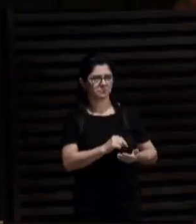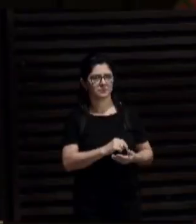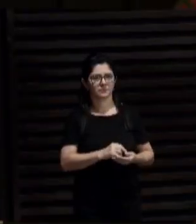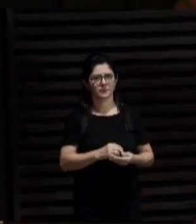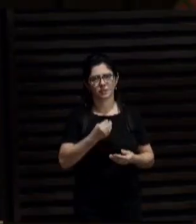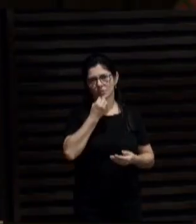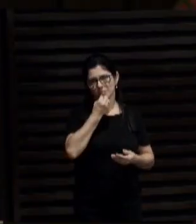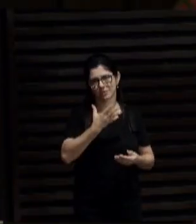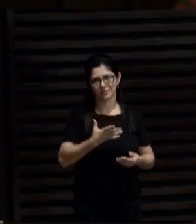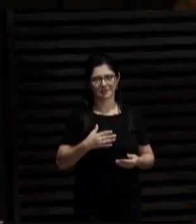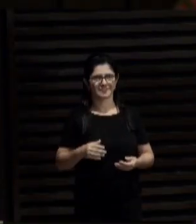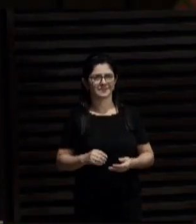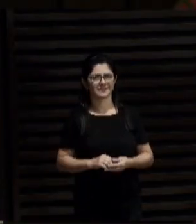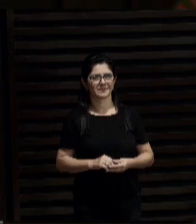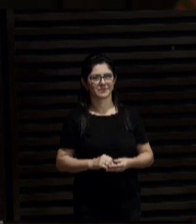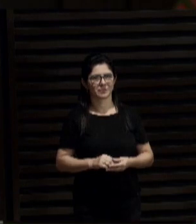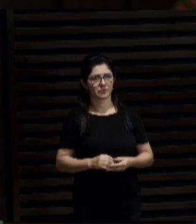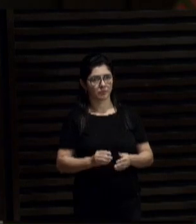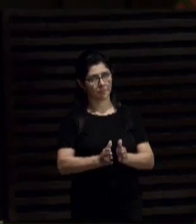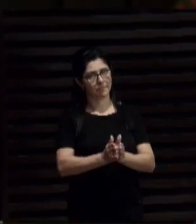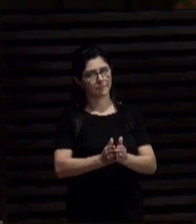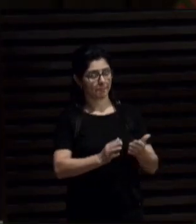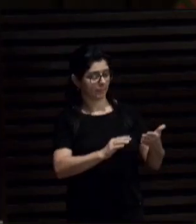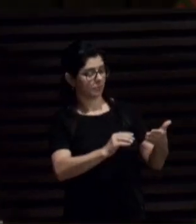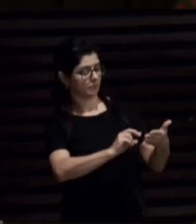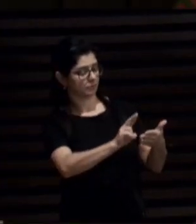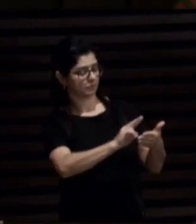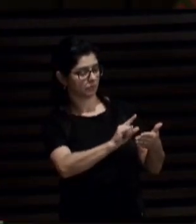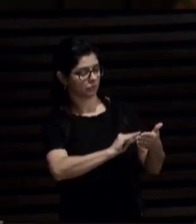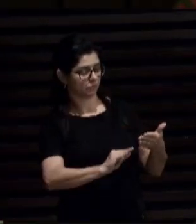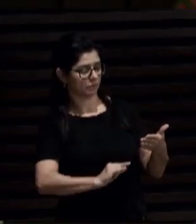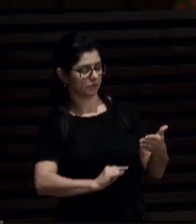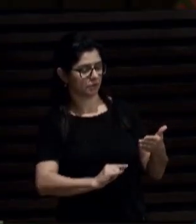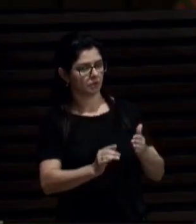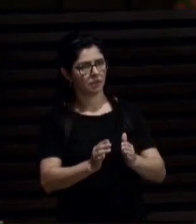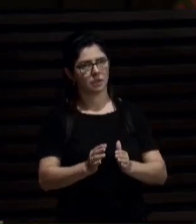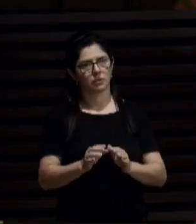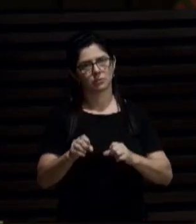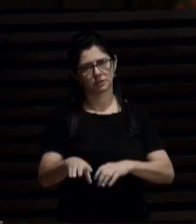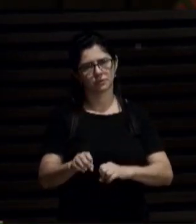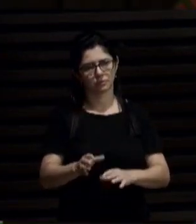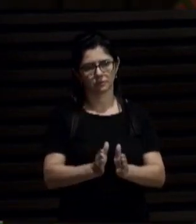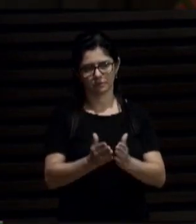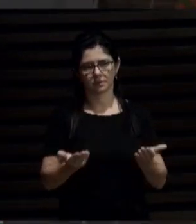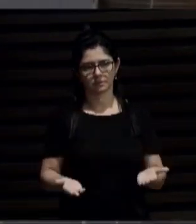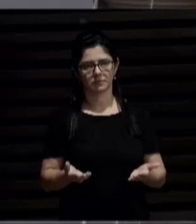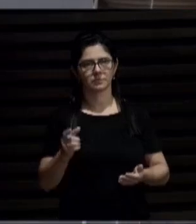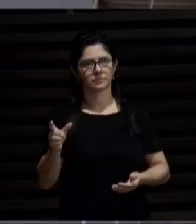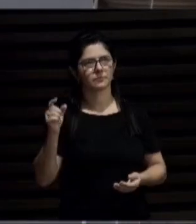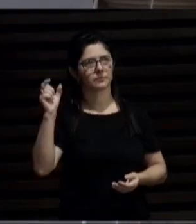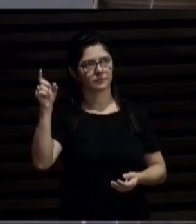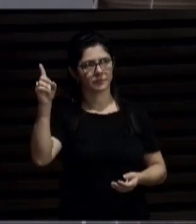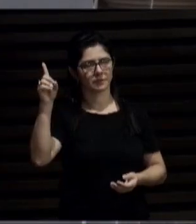Bom, queridos, nós vamos pegar o nosso boletim e vamos para o estudo da palavra. Eu creio que a reunião do povo de Deus, você